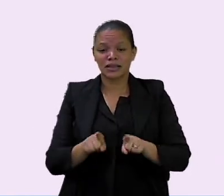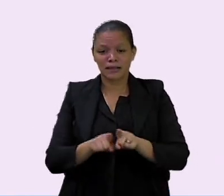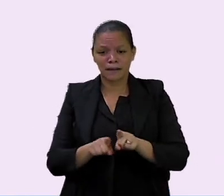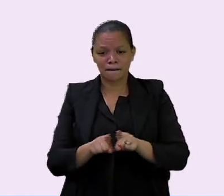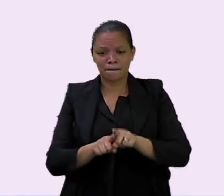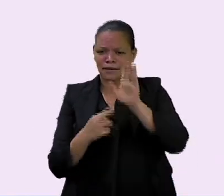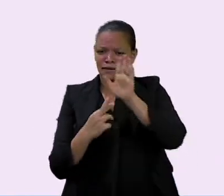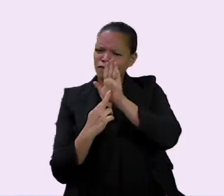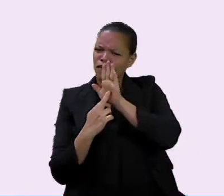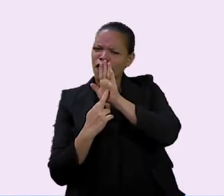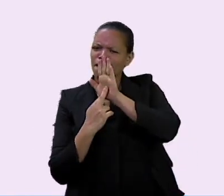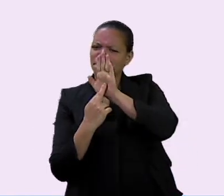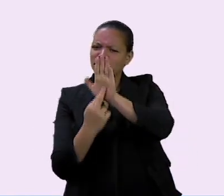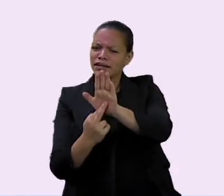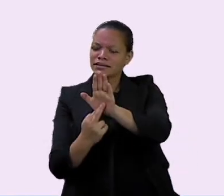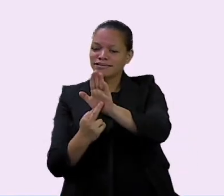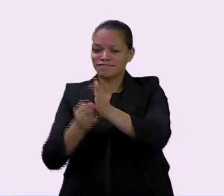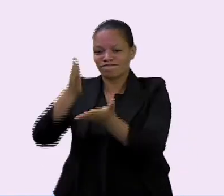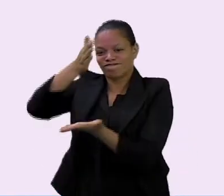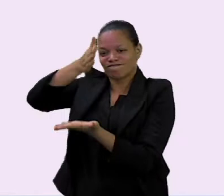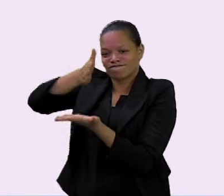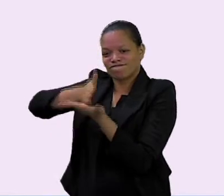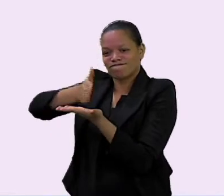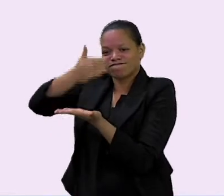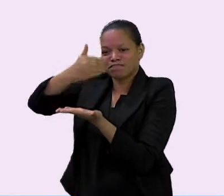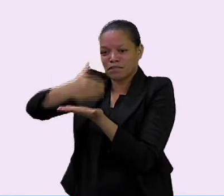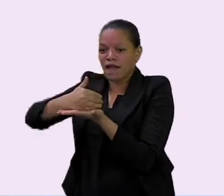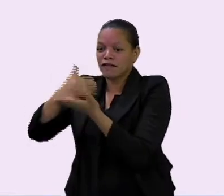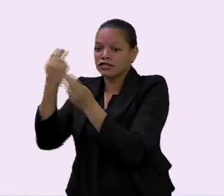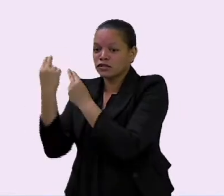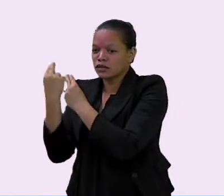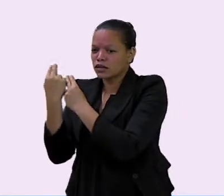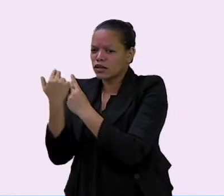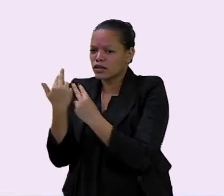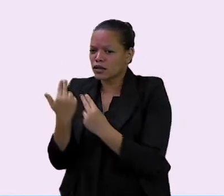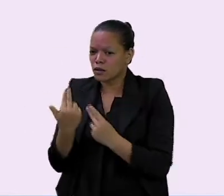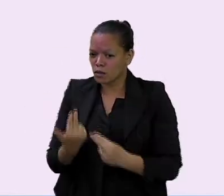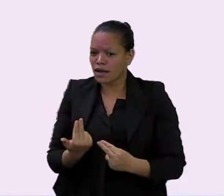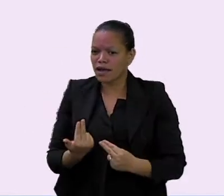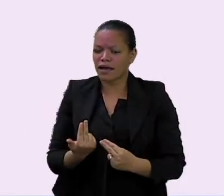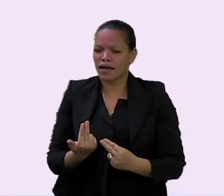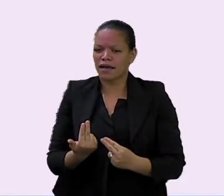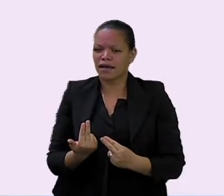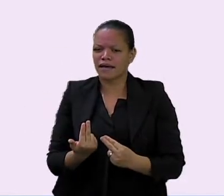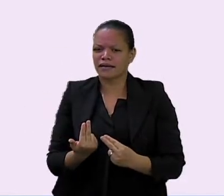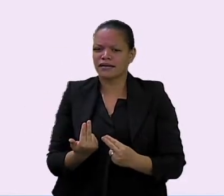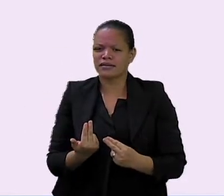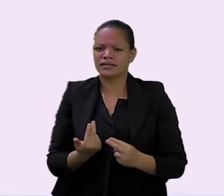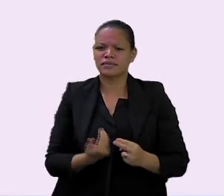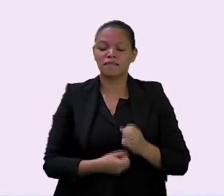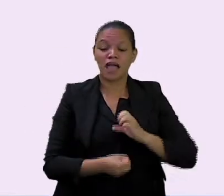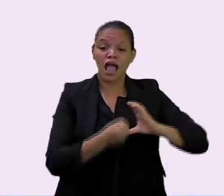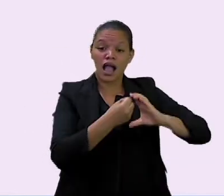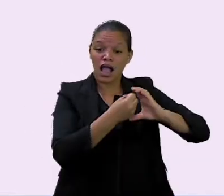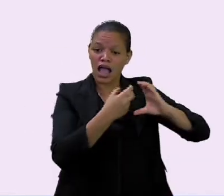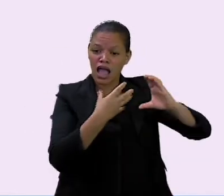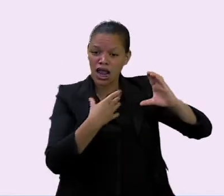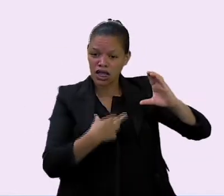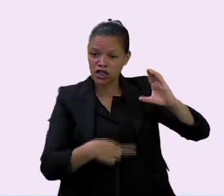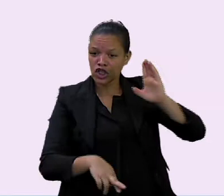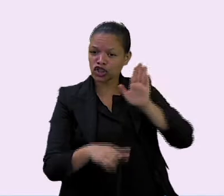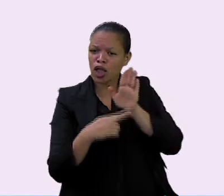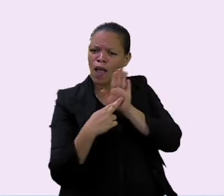partes iguais de um todo, um inteiro. Sua função é representar números que